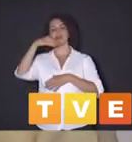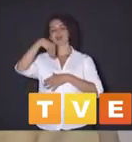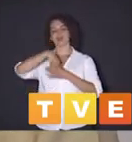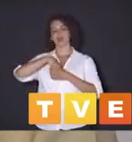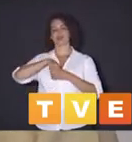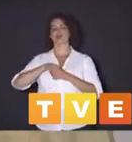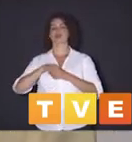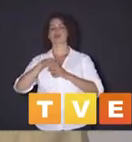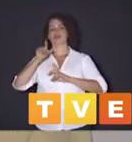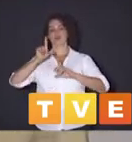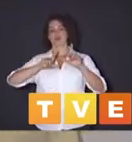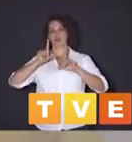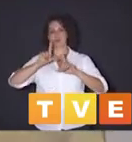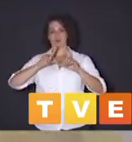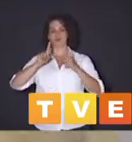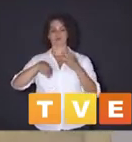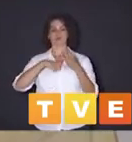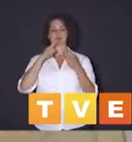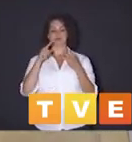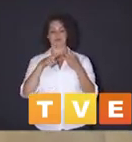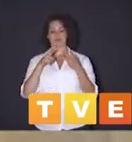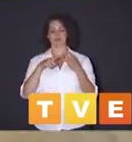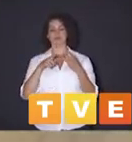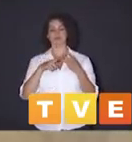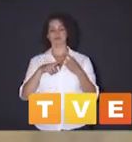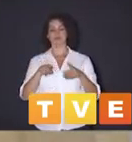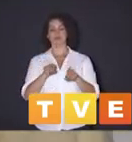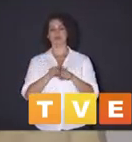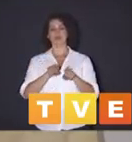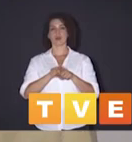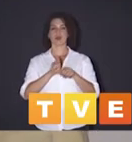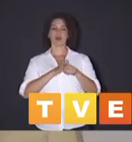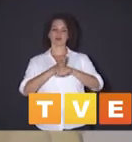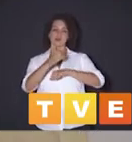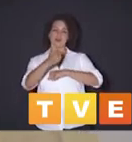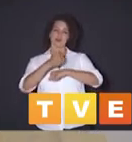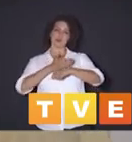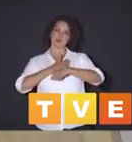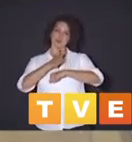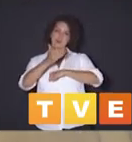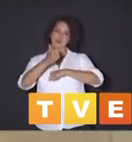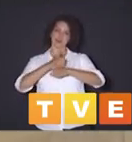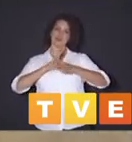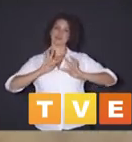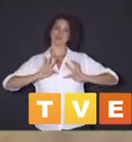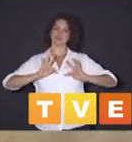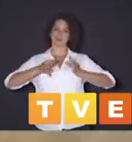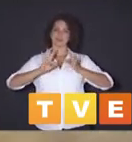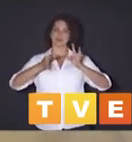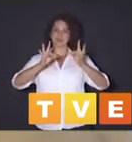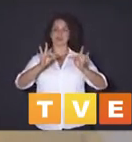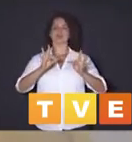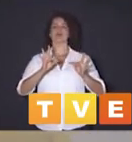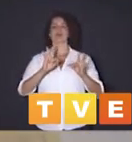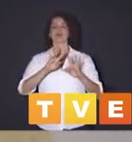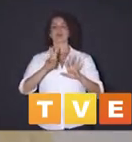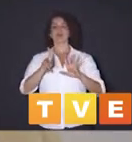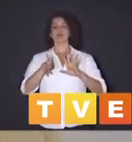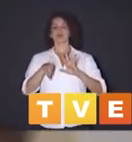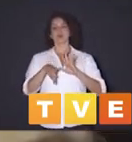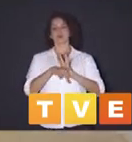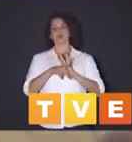televisão terceira contribuição importante de la virgen acessibilidade desenvolver tecnologias pra é